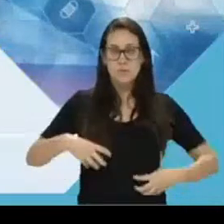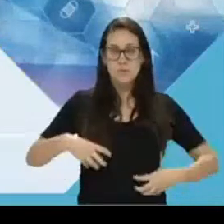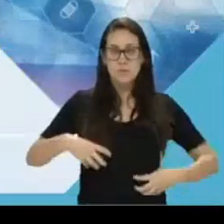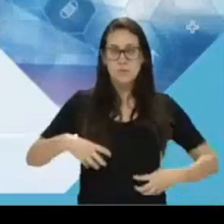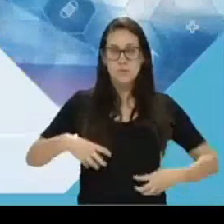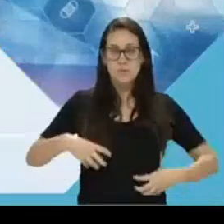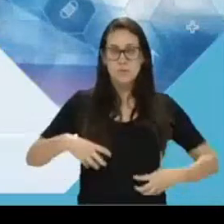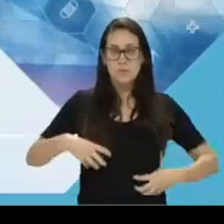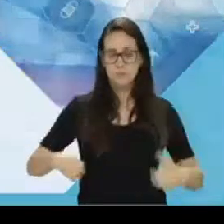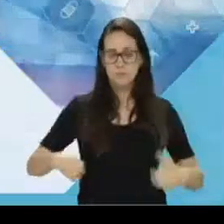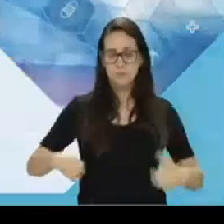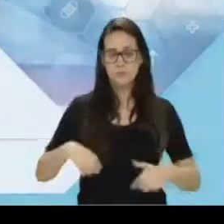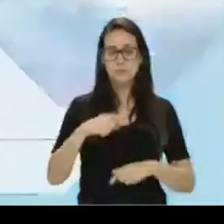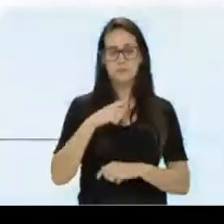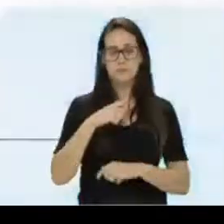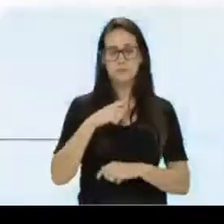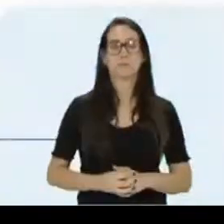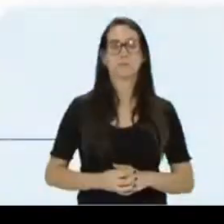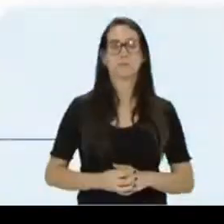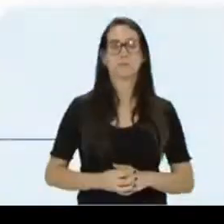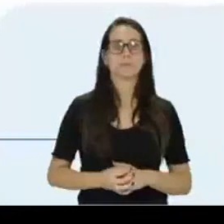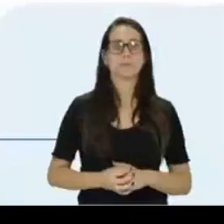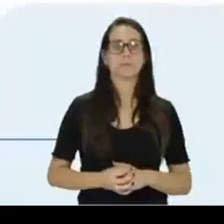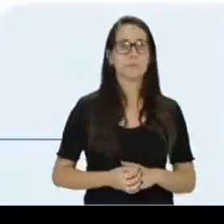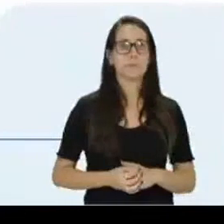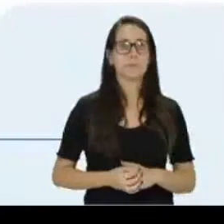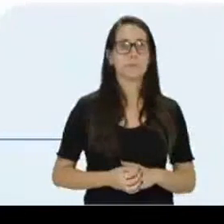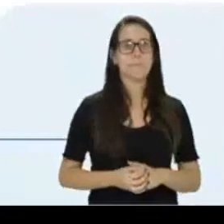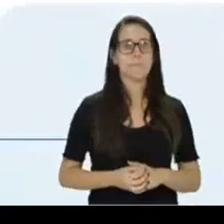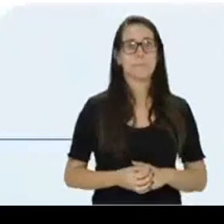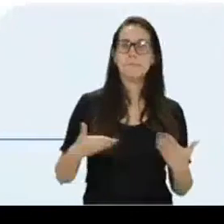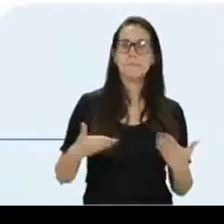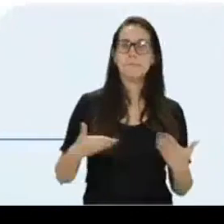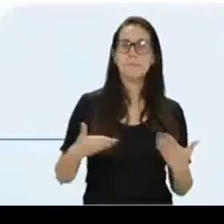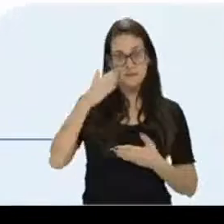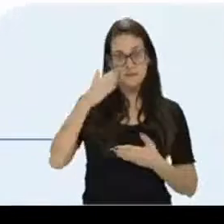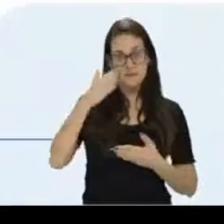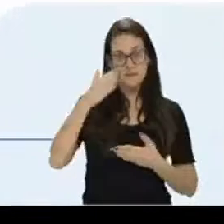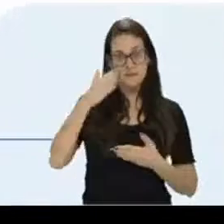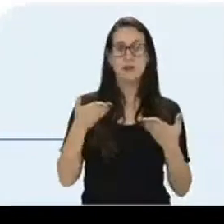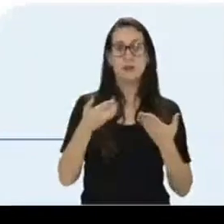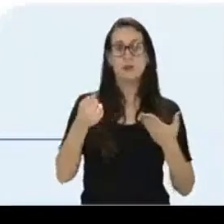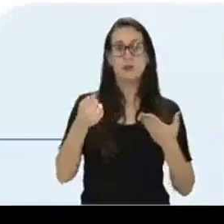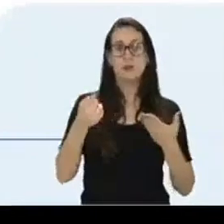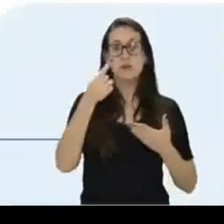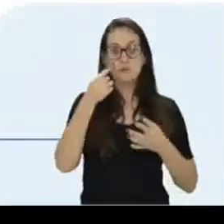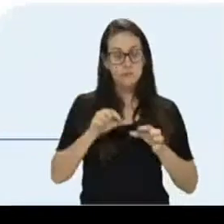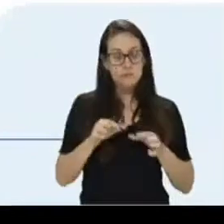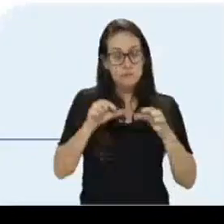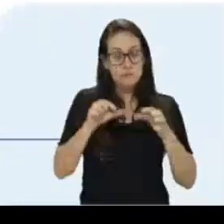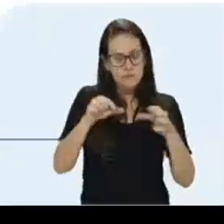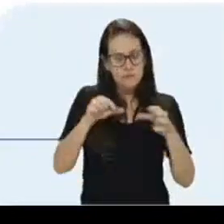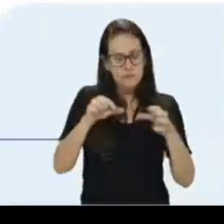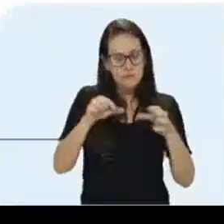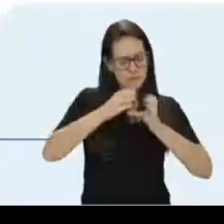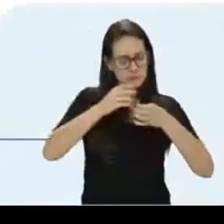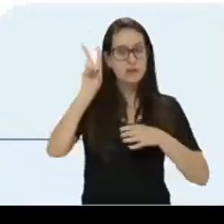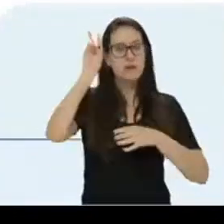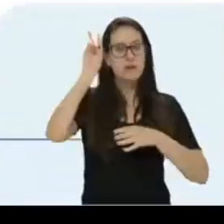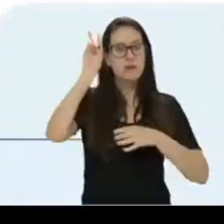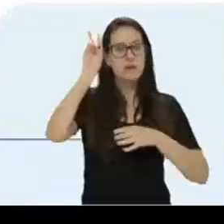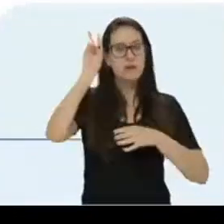diferentes organismos. Então, para compreender melhor quais são essas lâminas que nós vamos visualizar, nós vamos